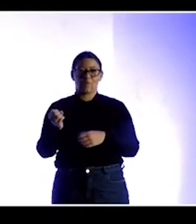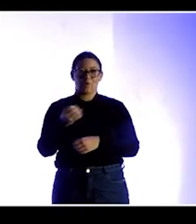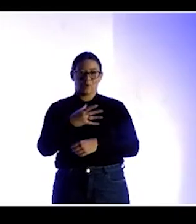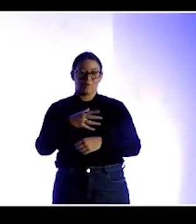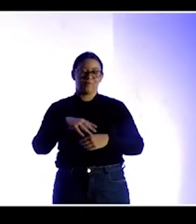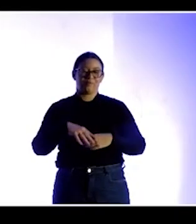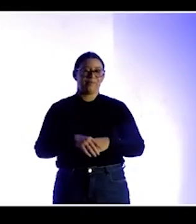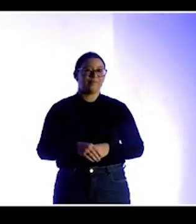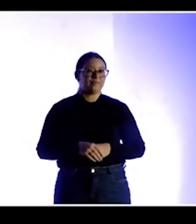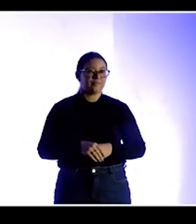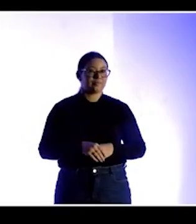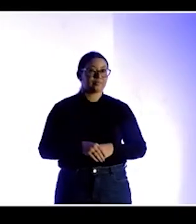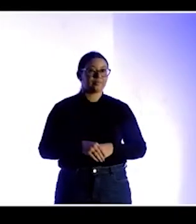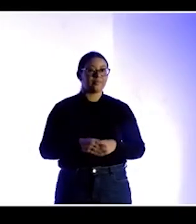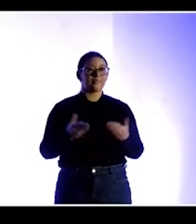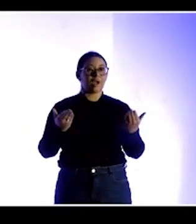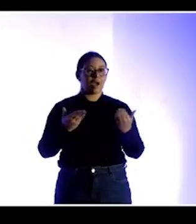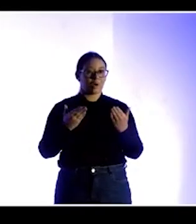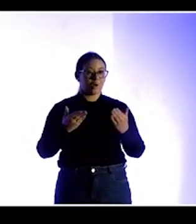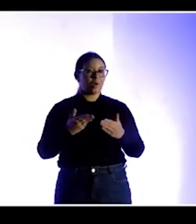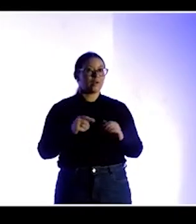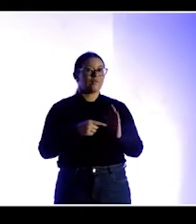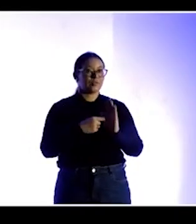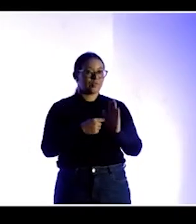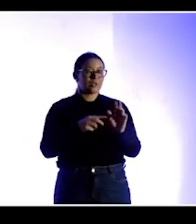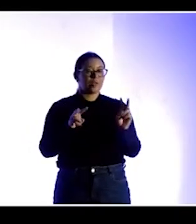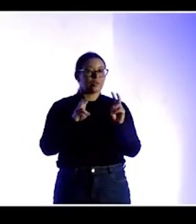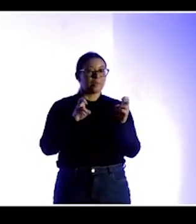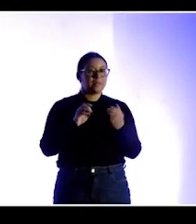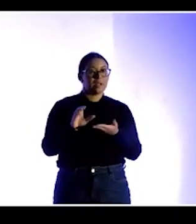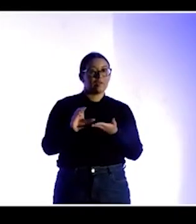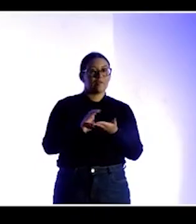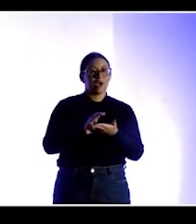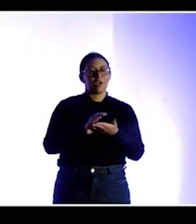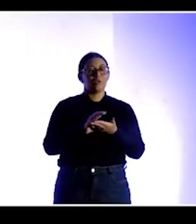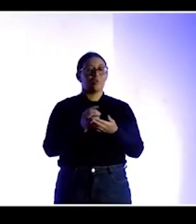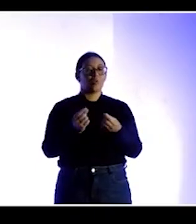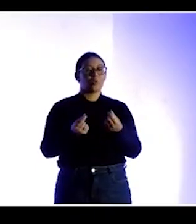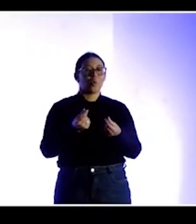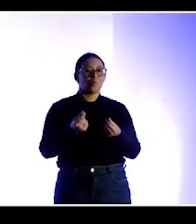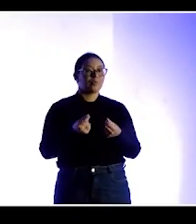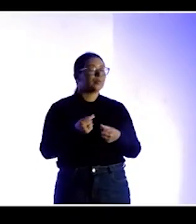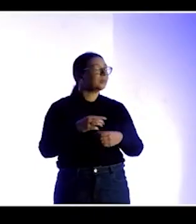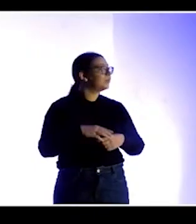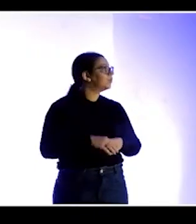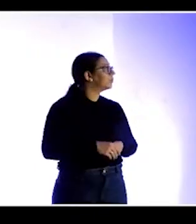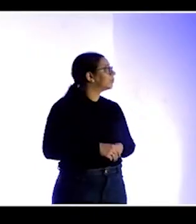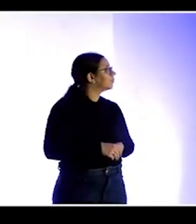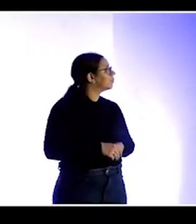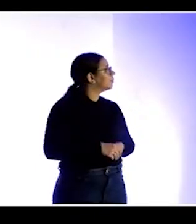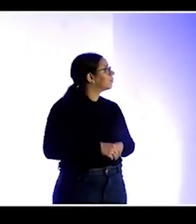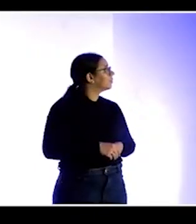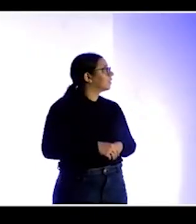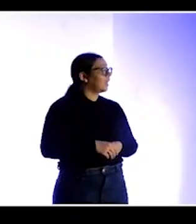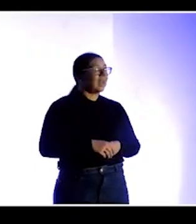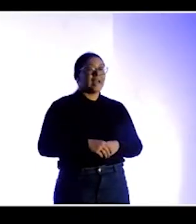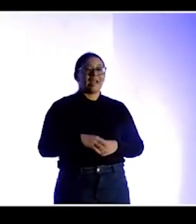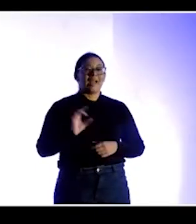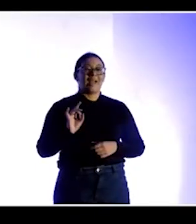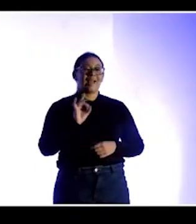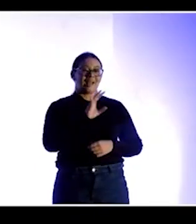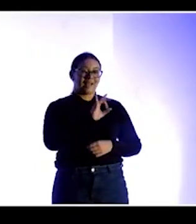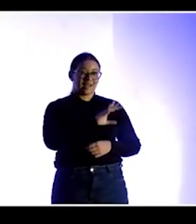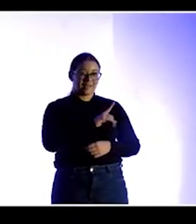Aqui eu vou exercitar com vocês rapidamente a questão de custos. Tá? Aqui se chama dólar por quilograma de hidrogênio. É quanto custa o hidrogênio. Aqui está o